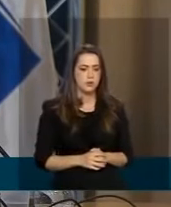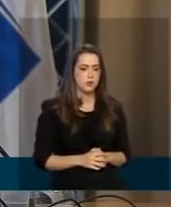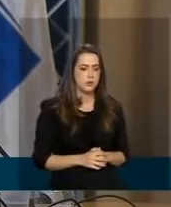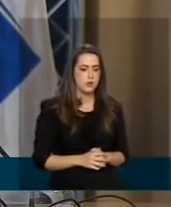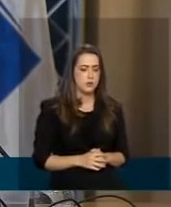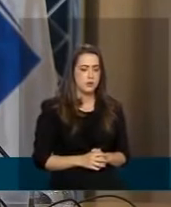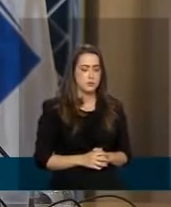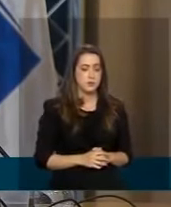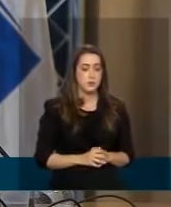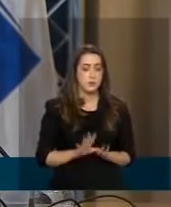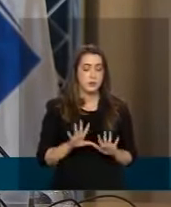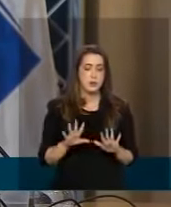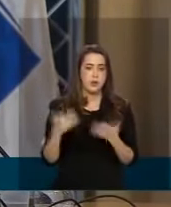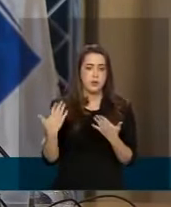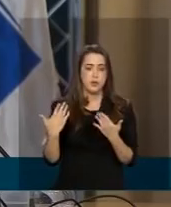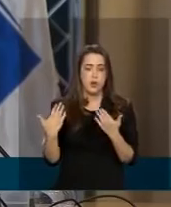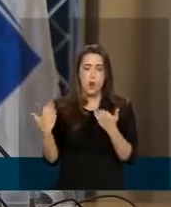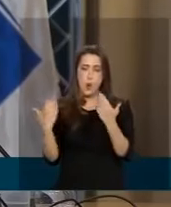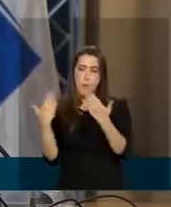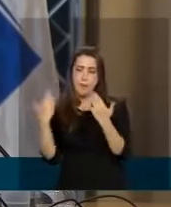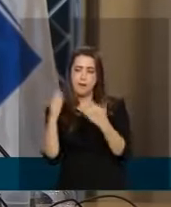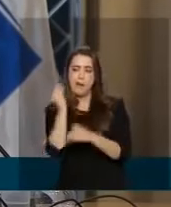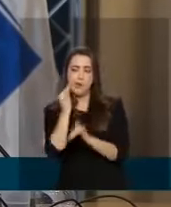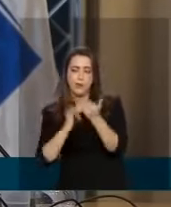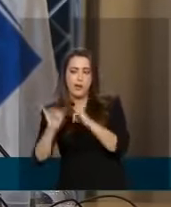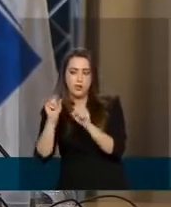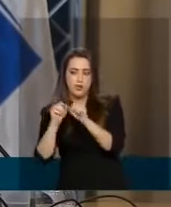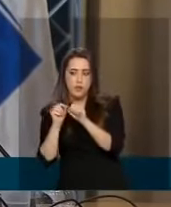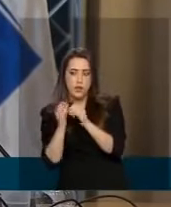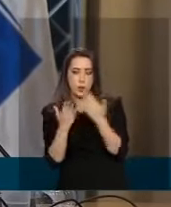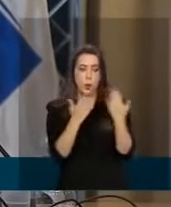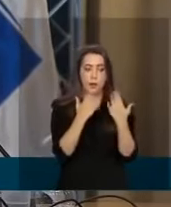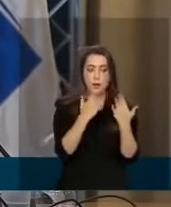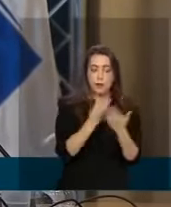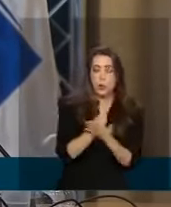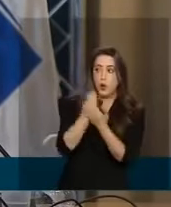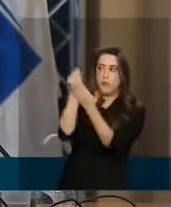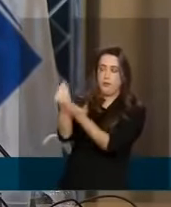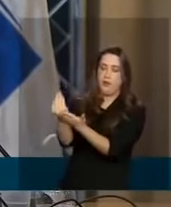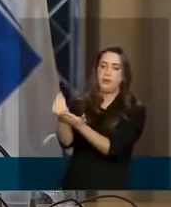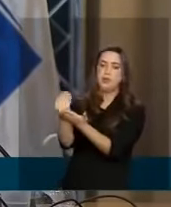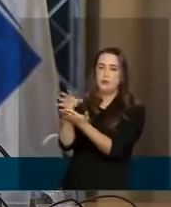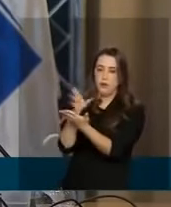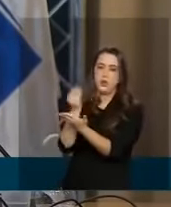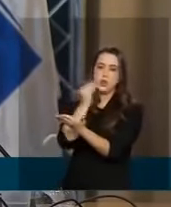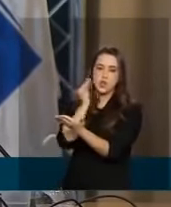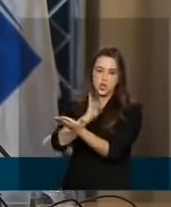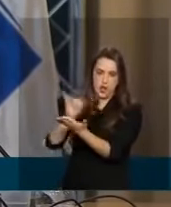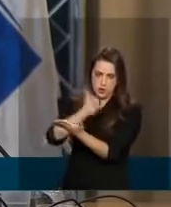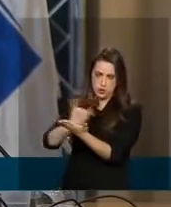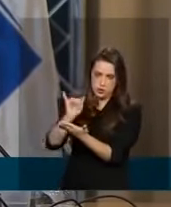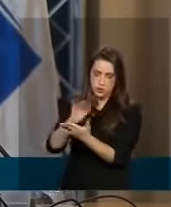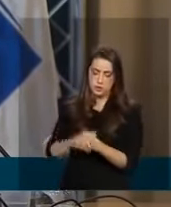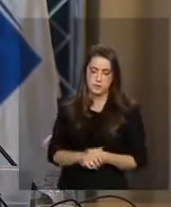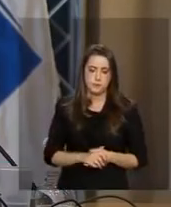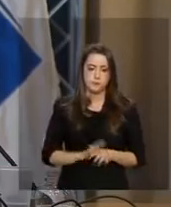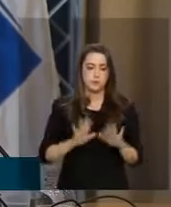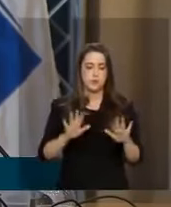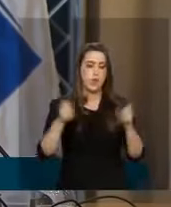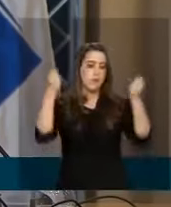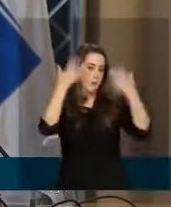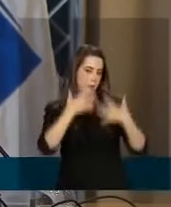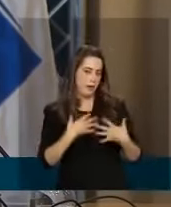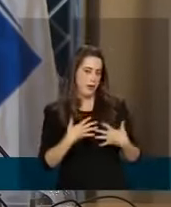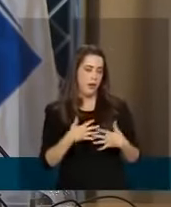os testes realizados com a distribuição. Tá. Vamos esclarecer que não há relação entre